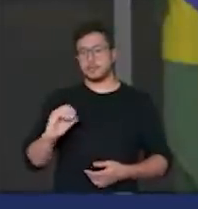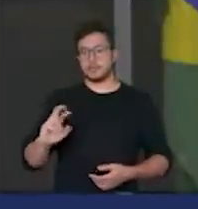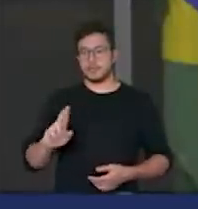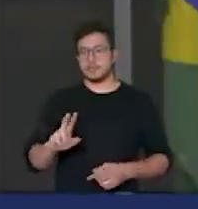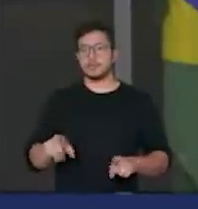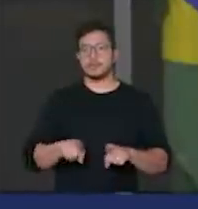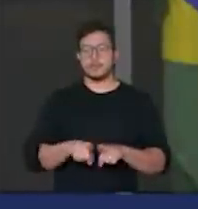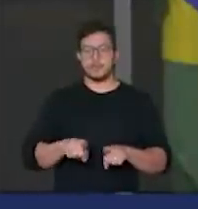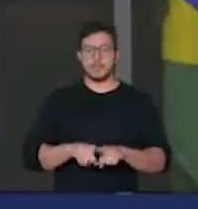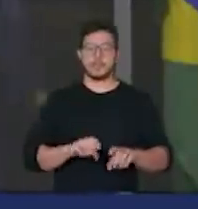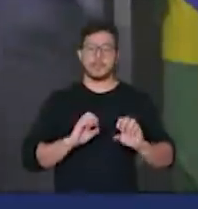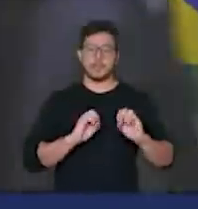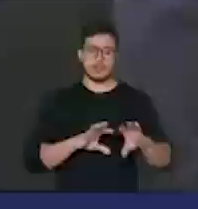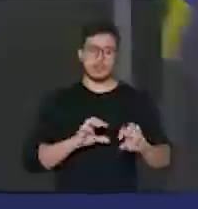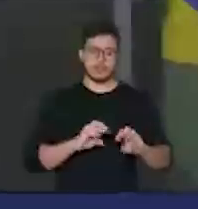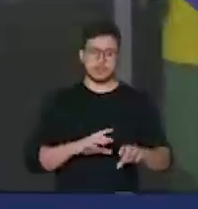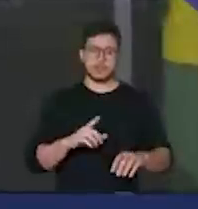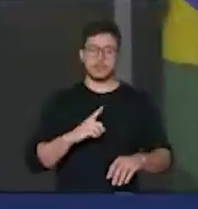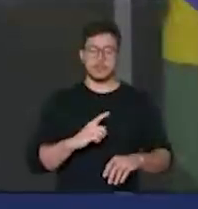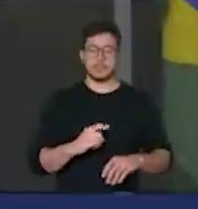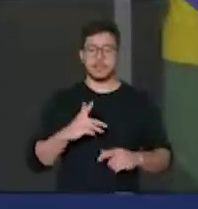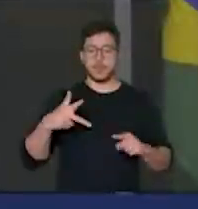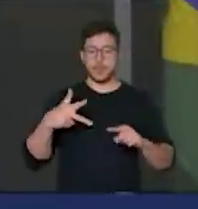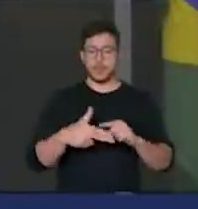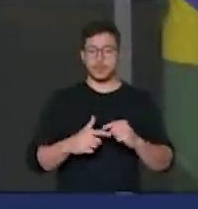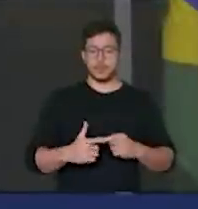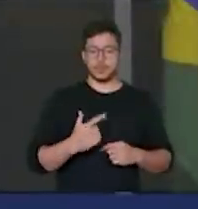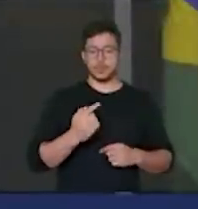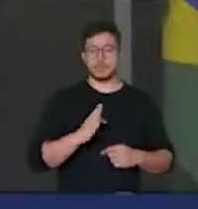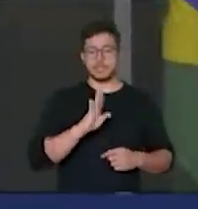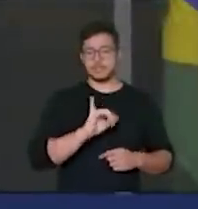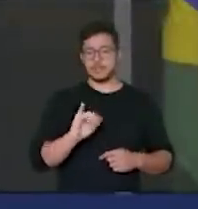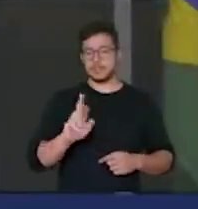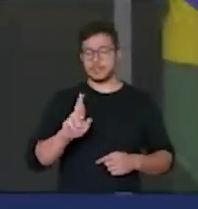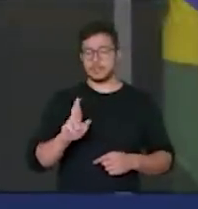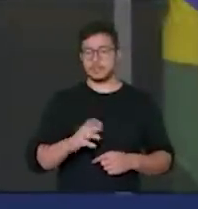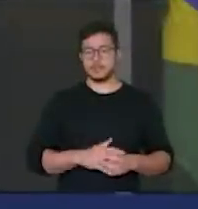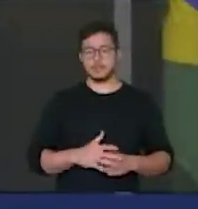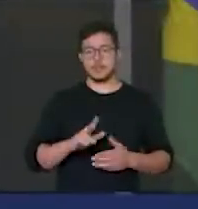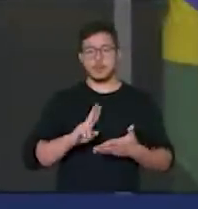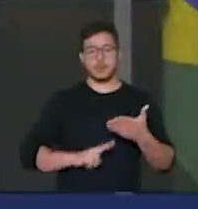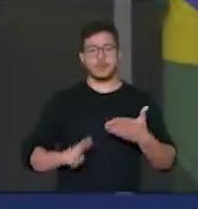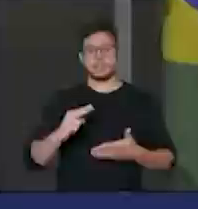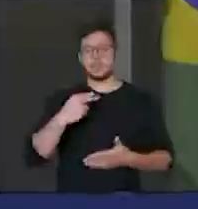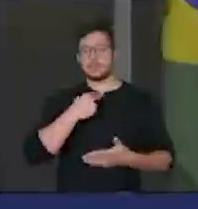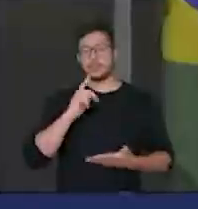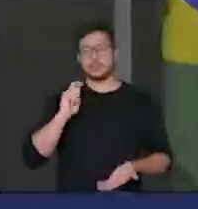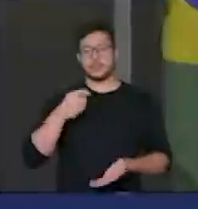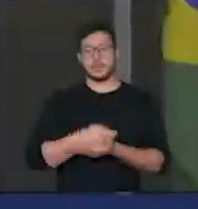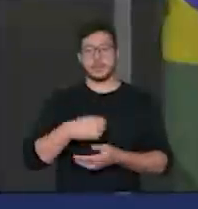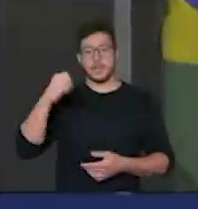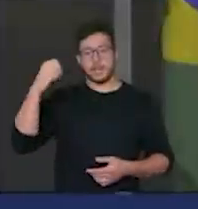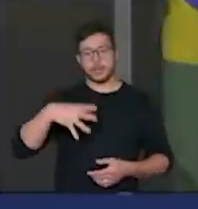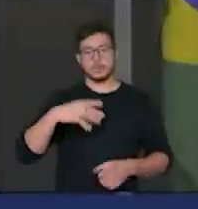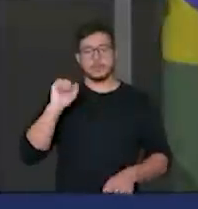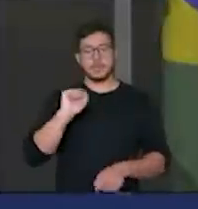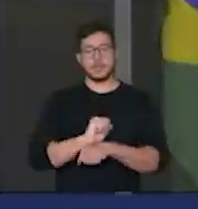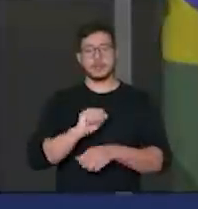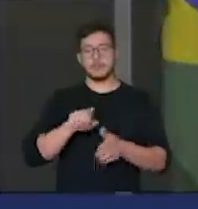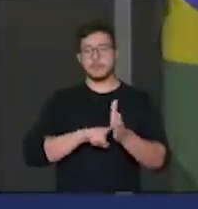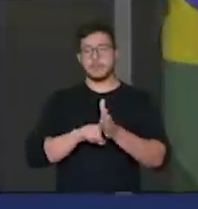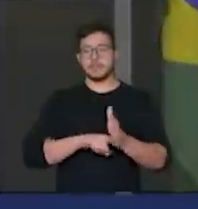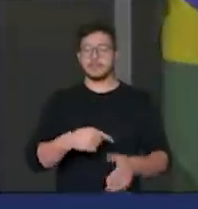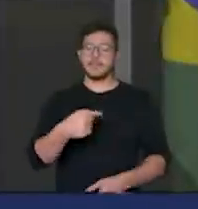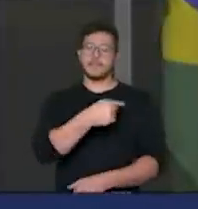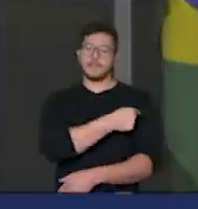Na educação, um corte de 7 bilhões de reais, universidade não conseguindo pagar a conta de luz, tendo que paralisar pesquisa de vacina, tendo